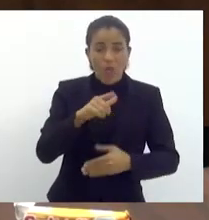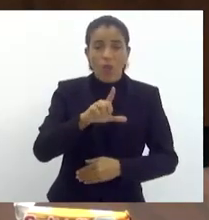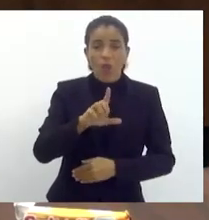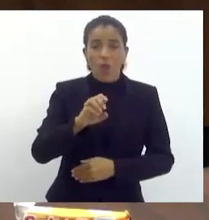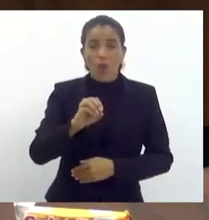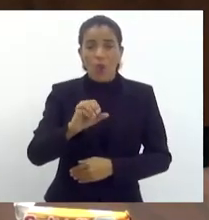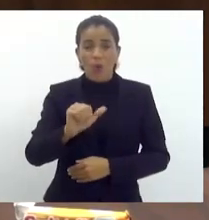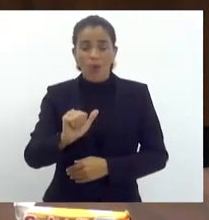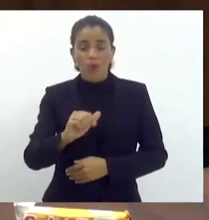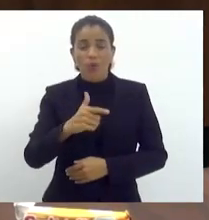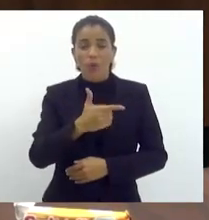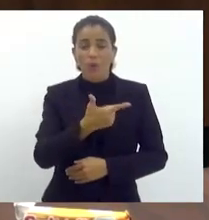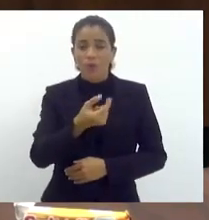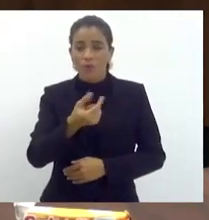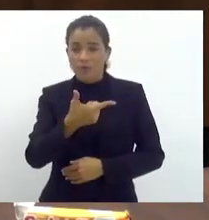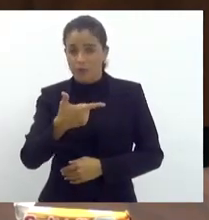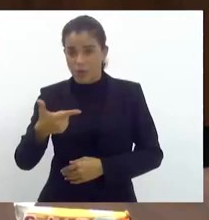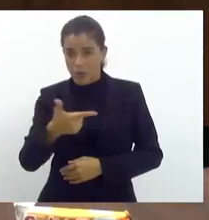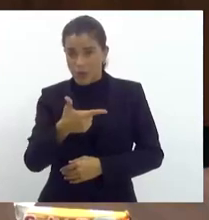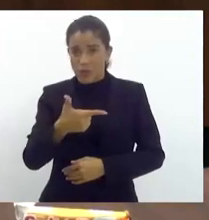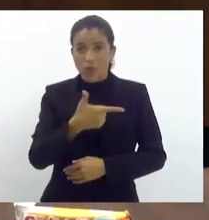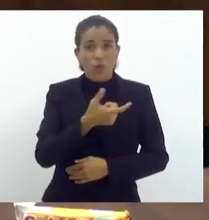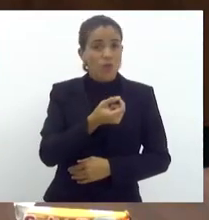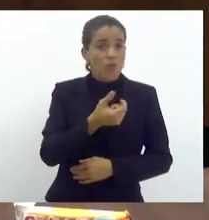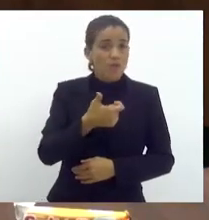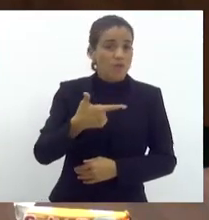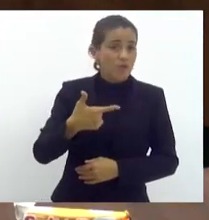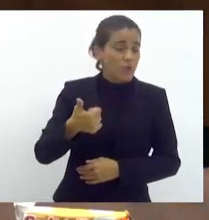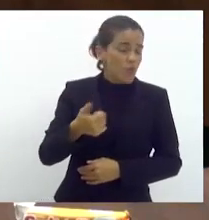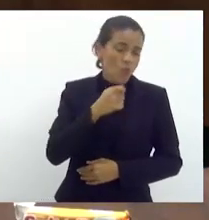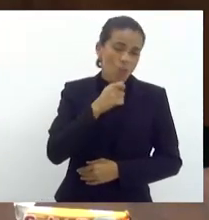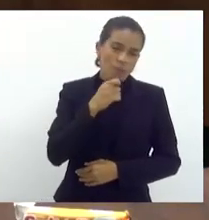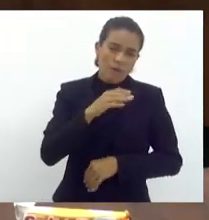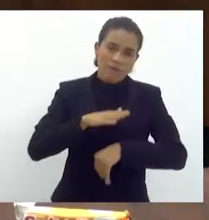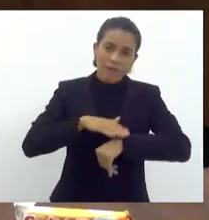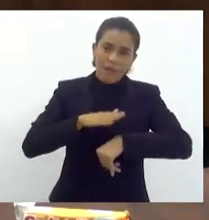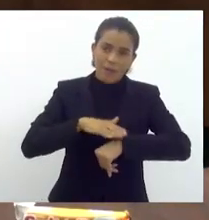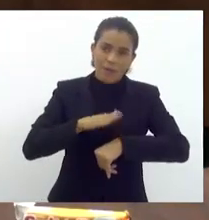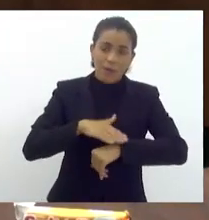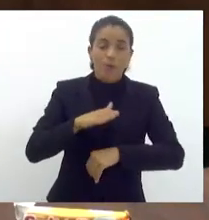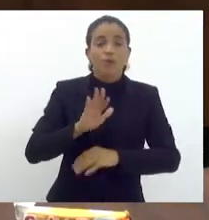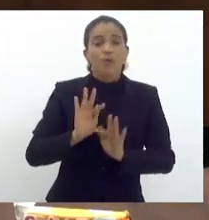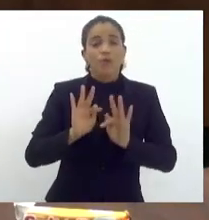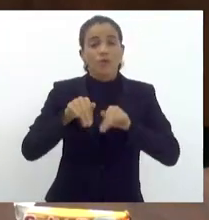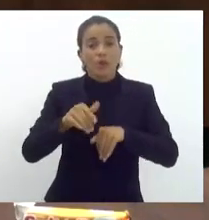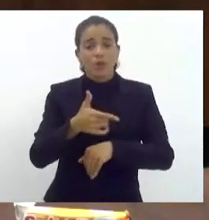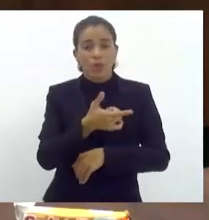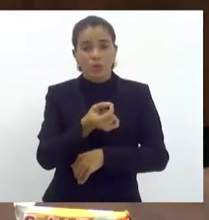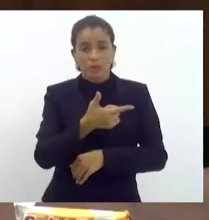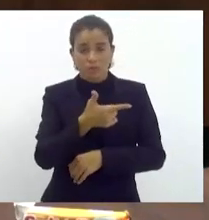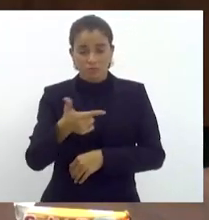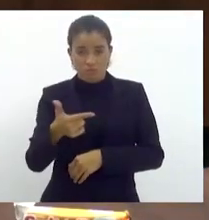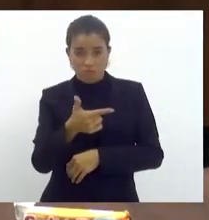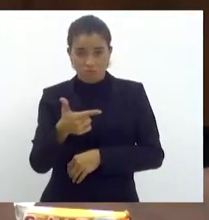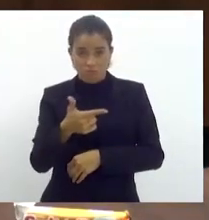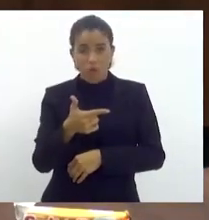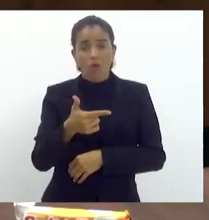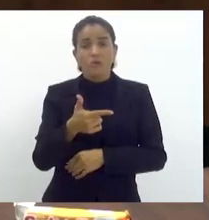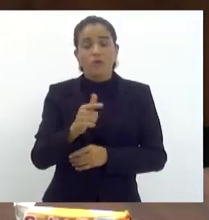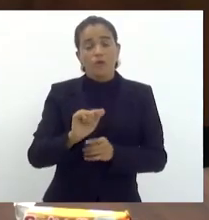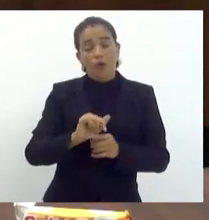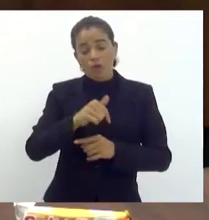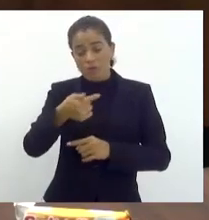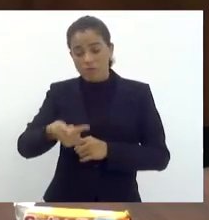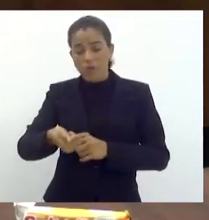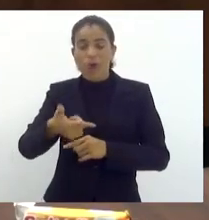2022 em 2021 não houve tempo então em de 2022 Voltamos para 2023